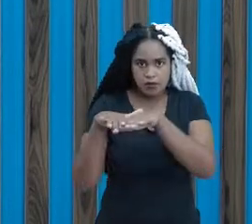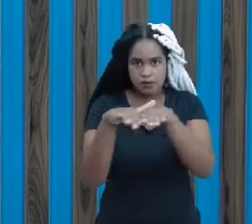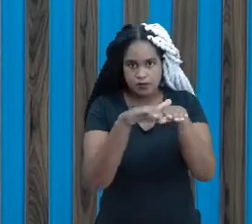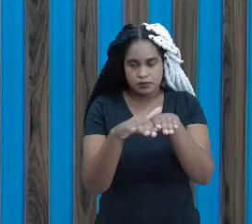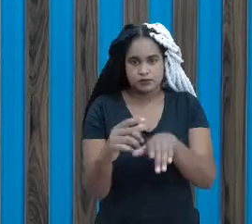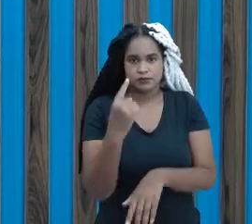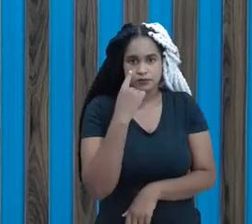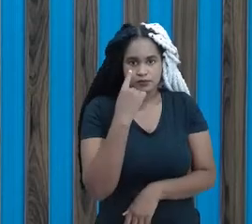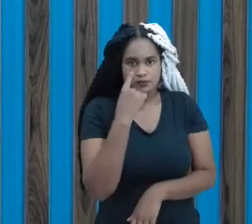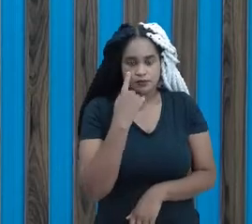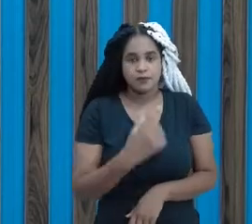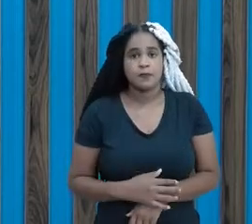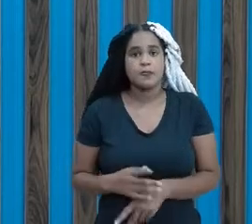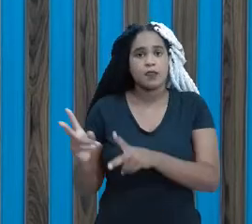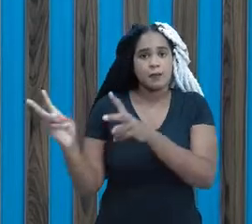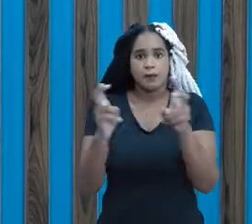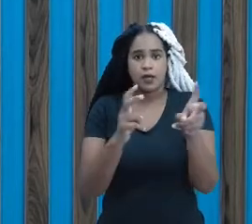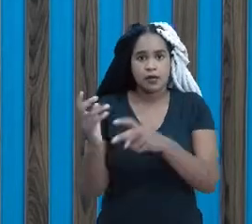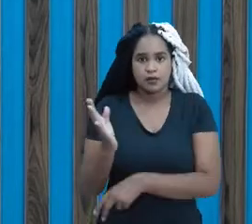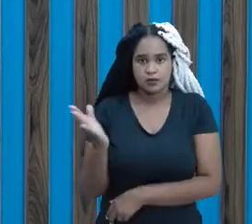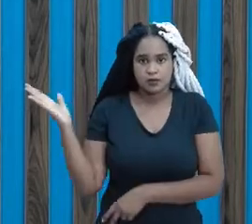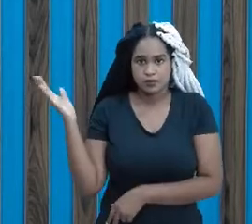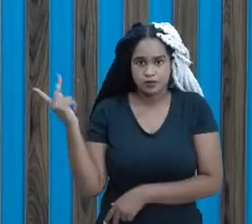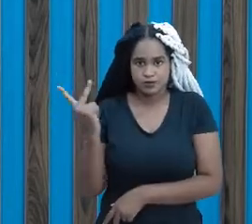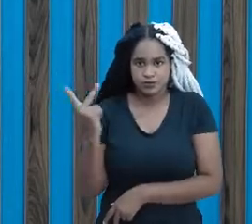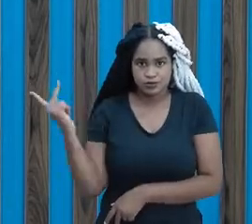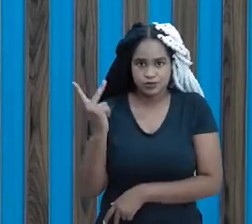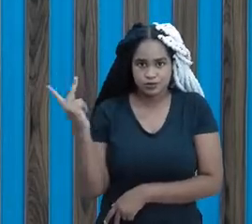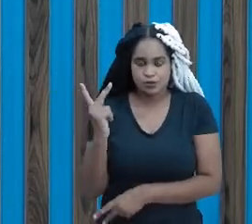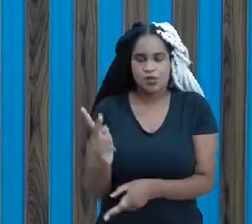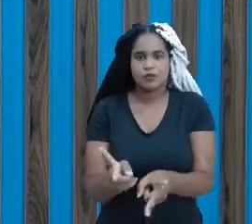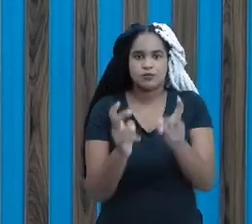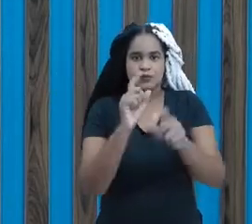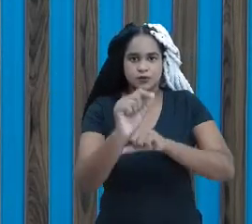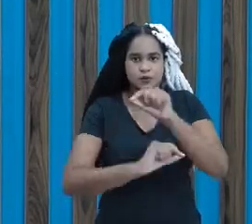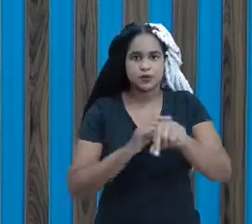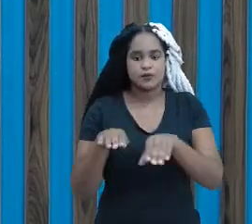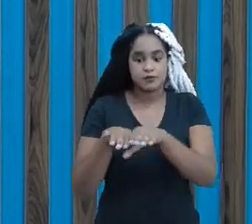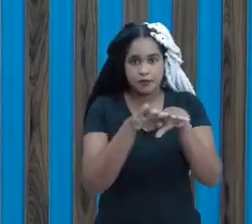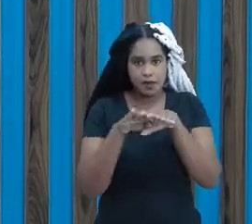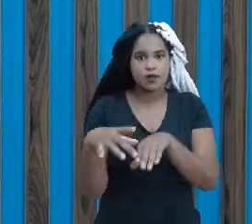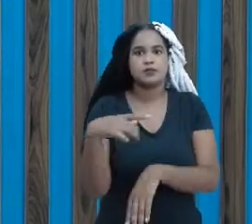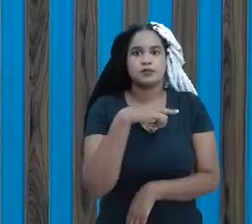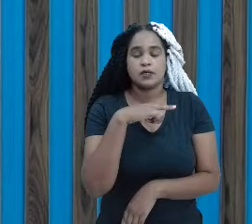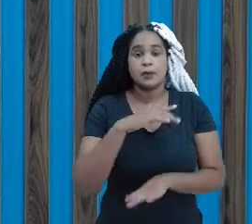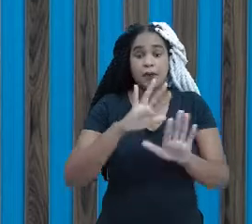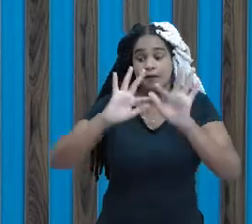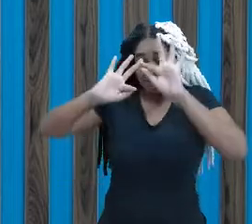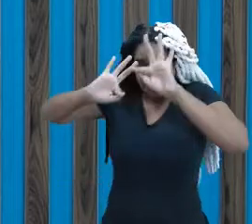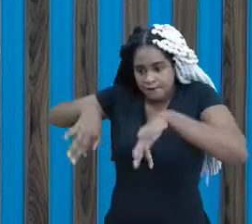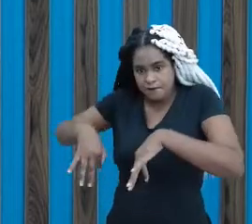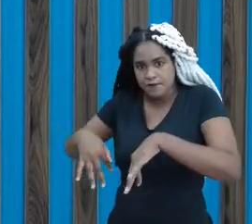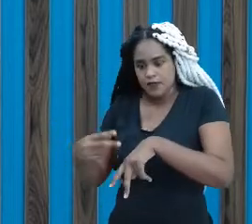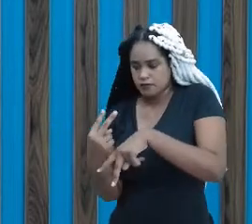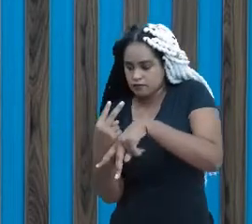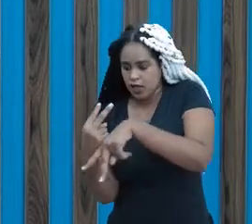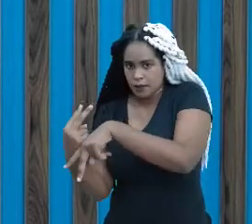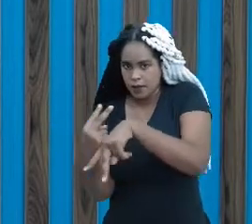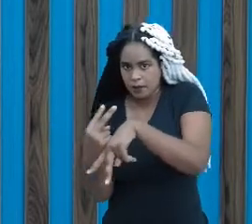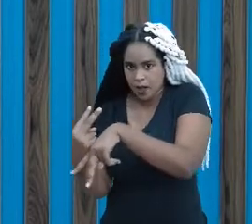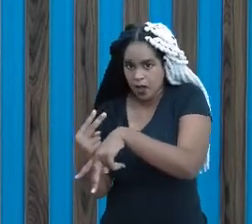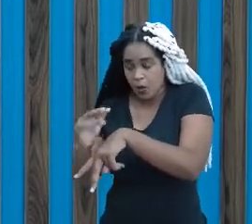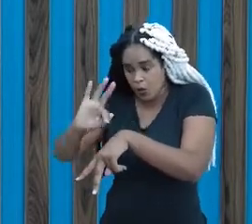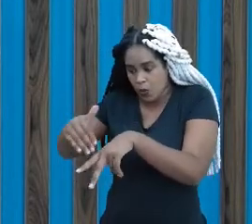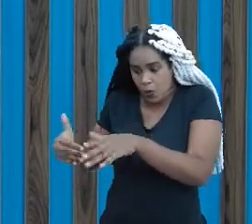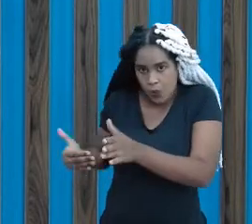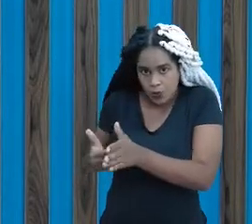Então, observando aqui o cariótipo dos dois, a gente vê que existe um padrão. E que só muda o quê? Aqui, o par